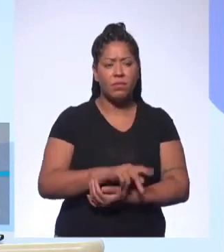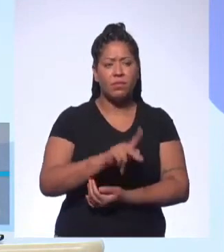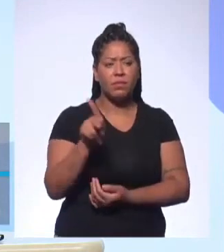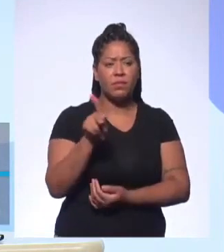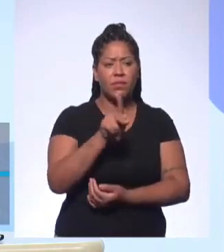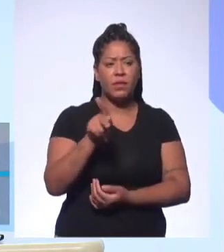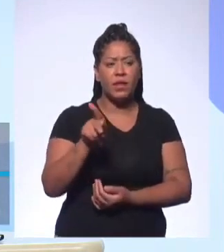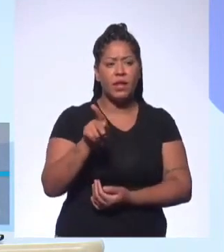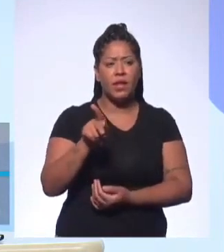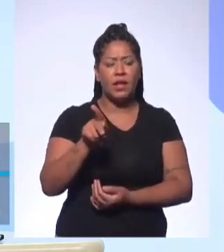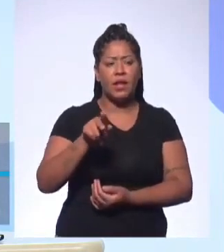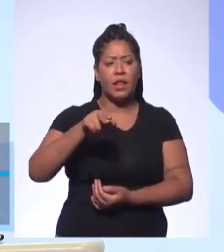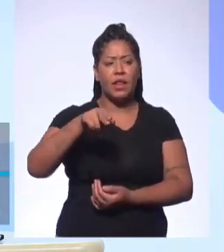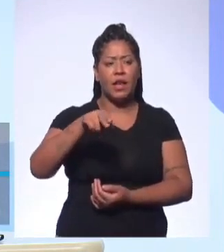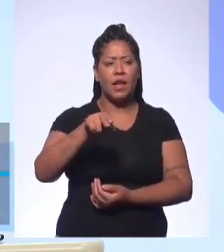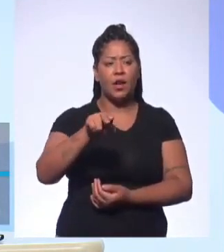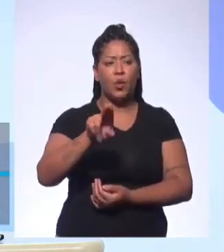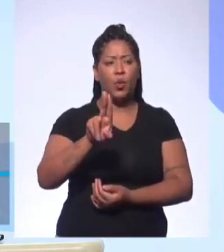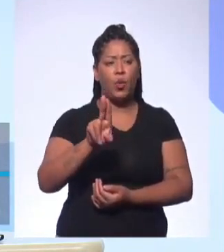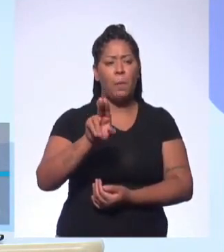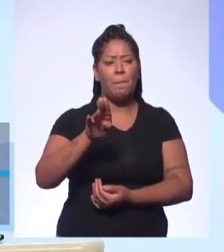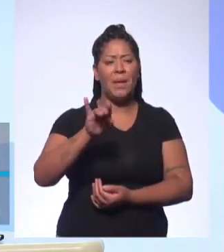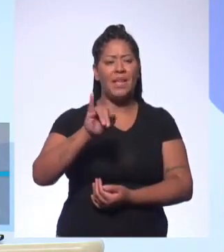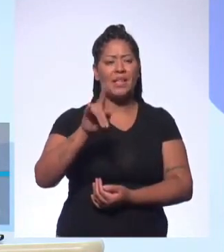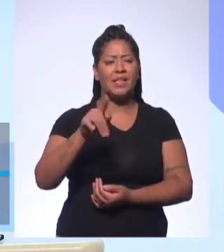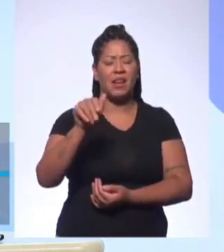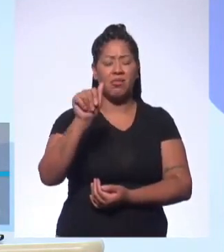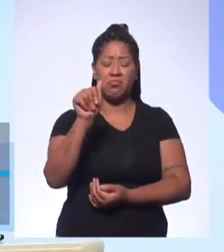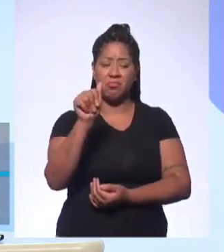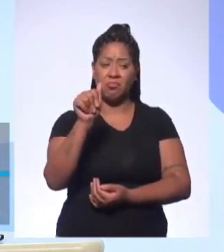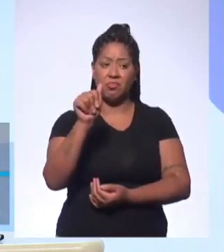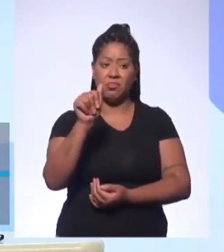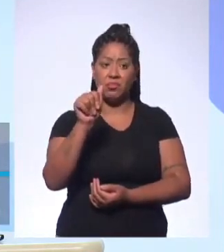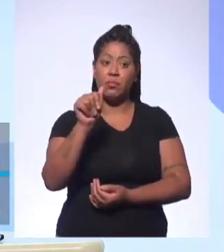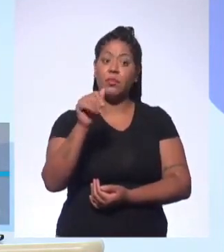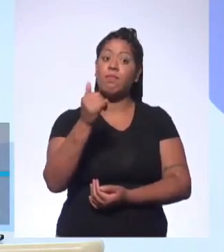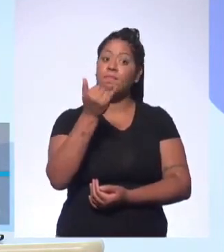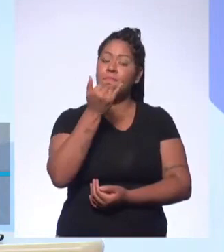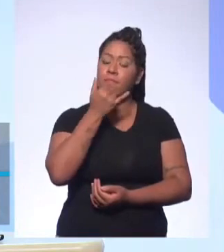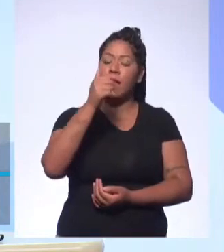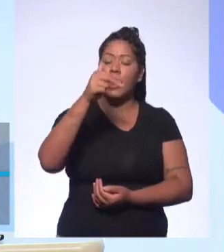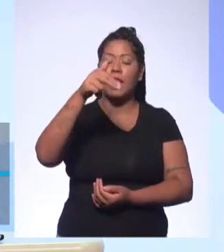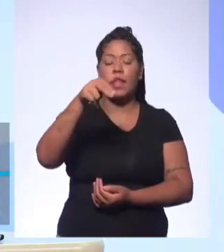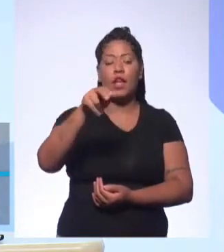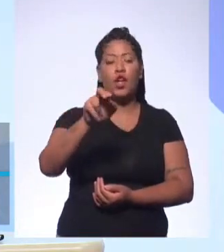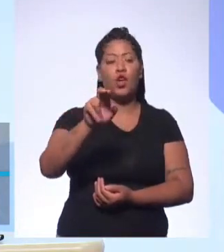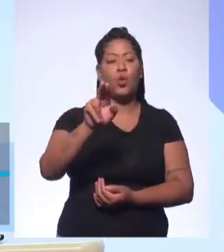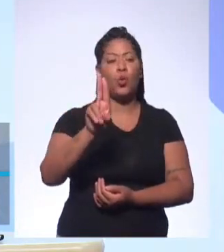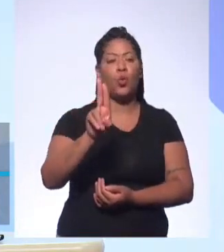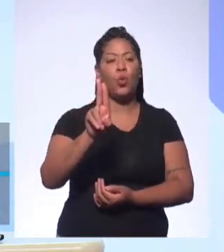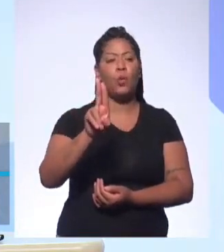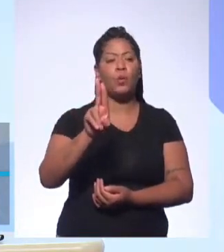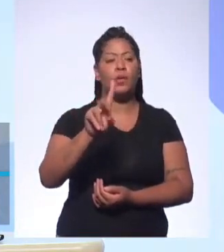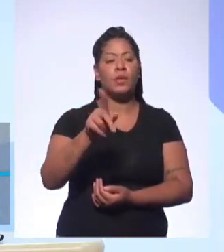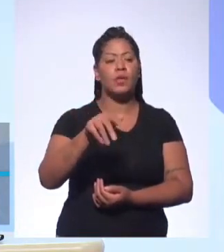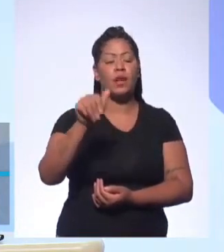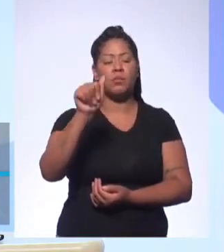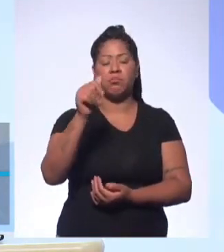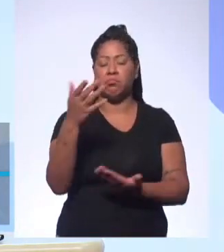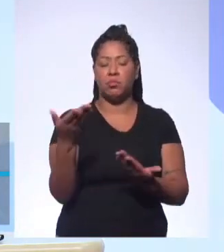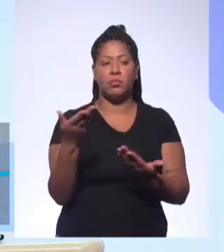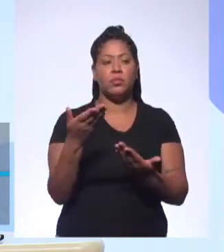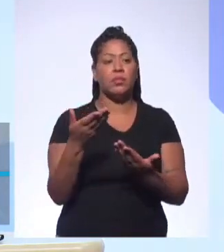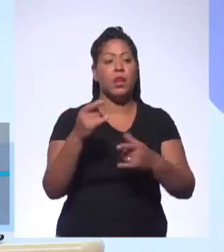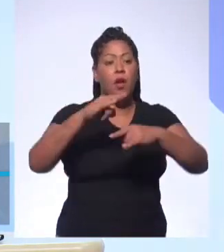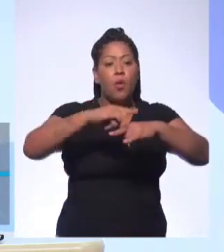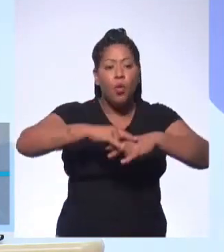professora Neubi, acho que é Neubi, eu acho que é isso. Se não, coloca aqui que eu leio corretamente. O